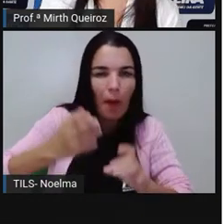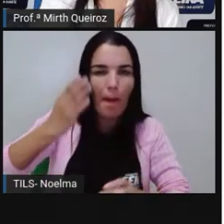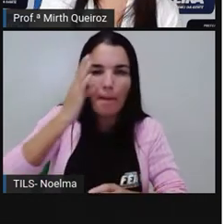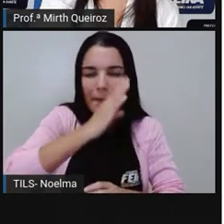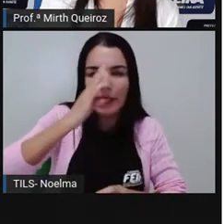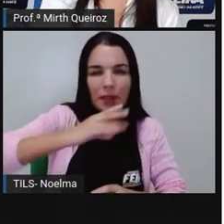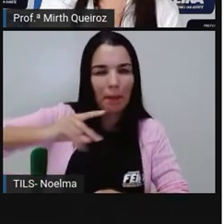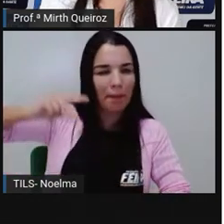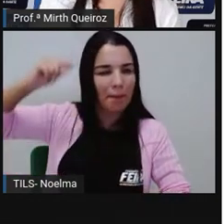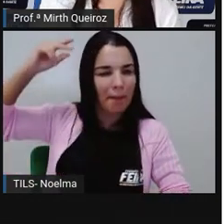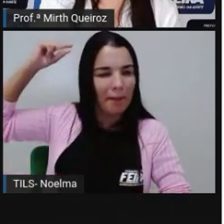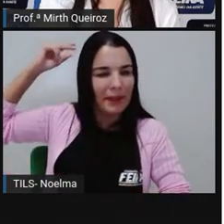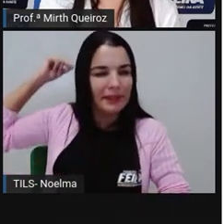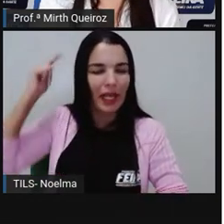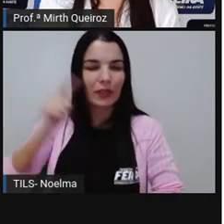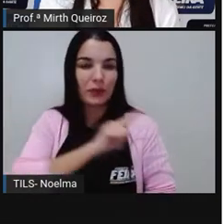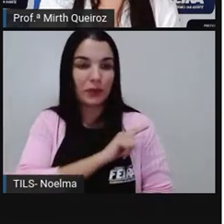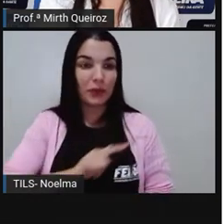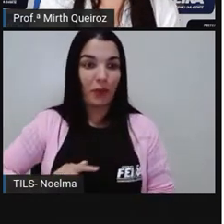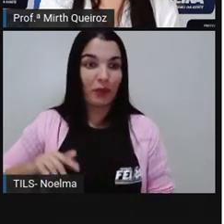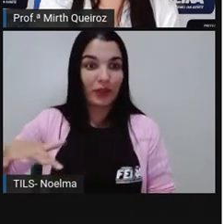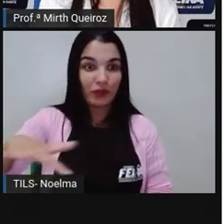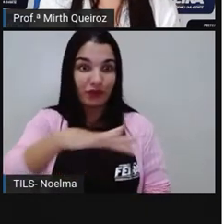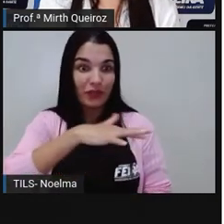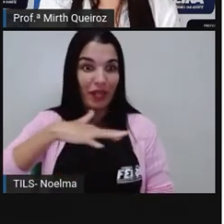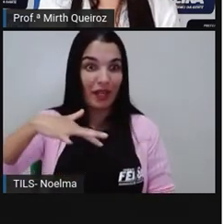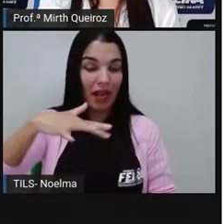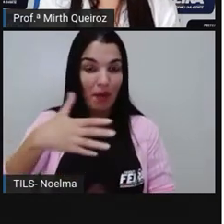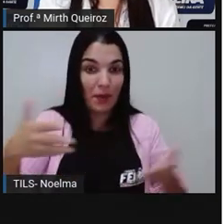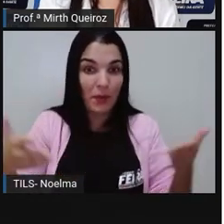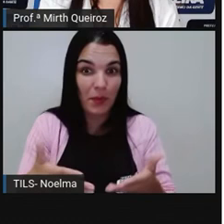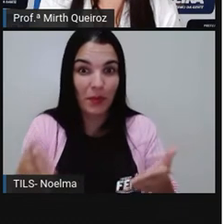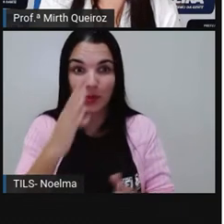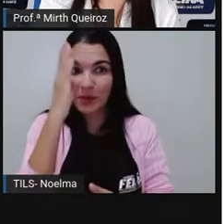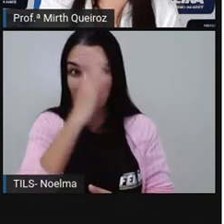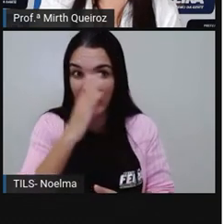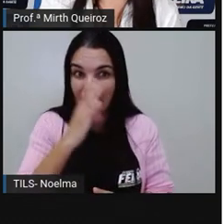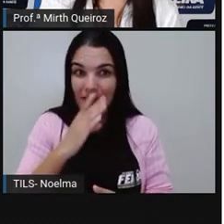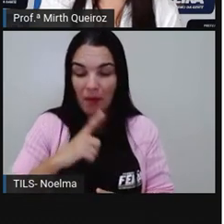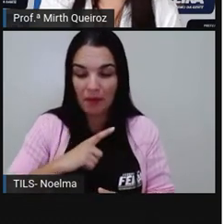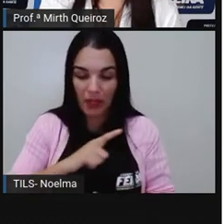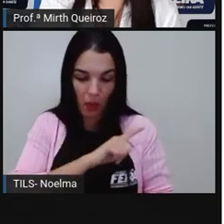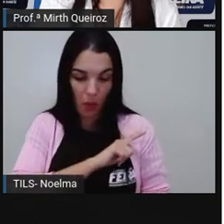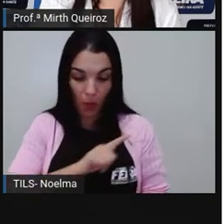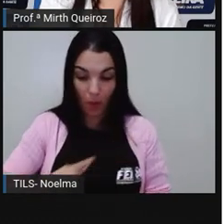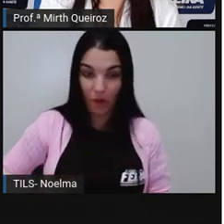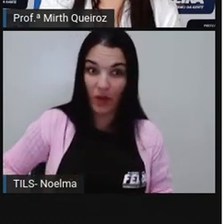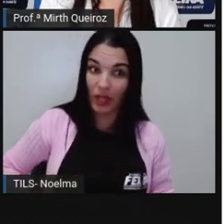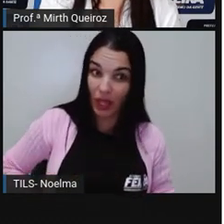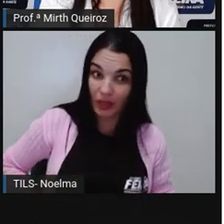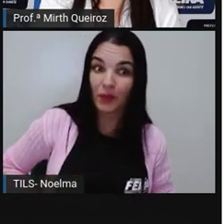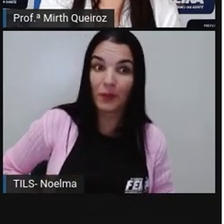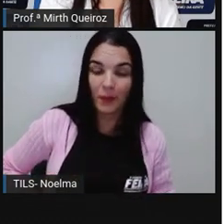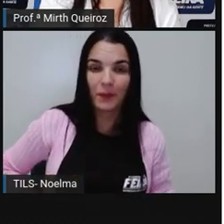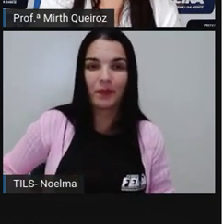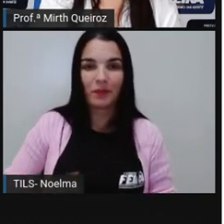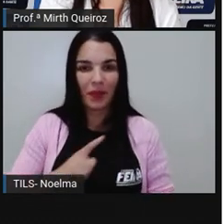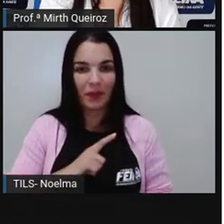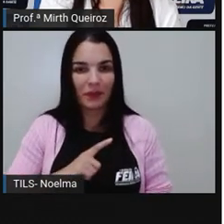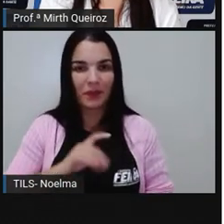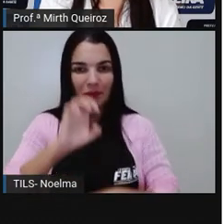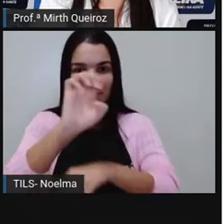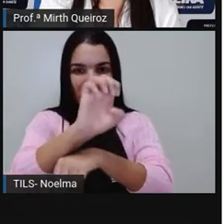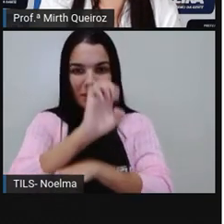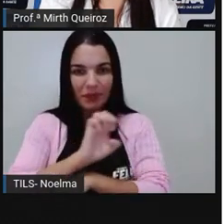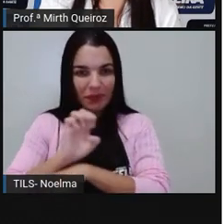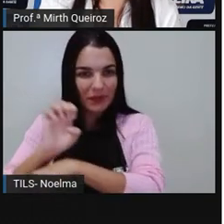naquela época, né, do governo geral, e o Brasil de hoje, onde nós temos aí o governador para governar os estados,